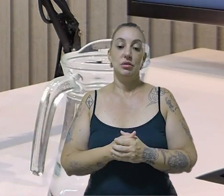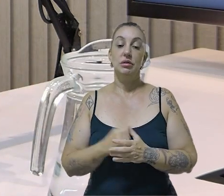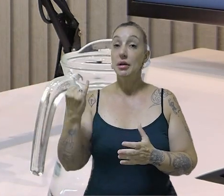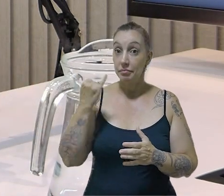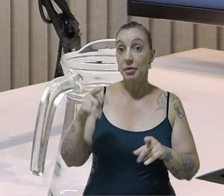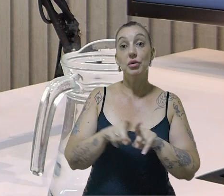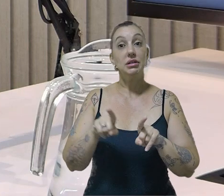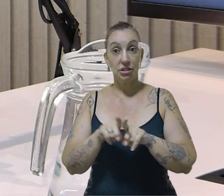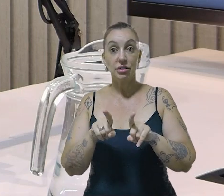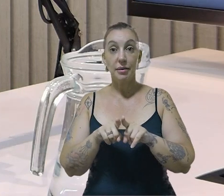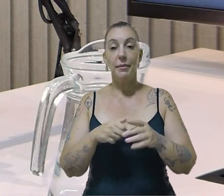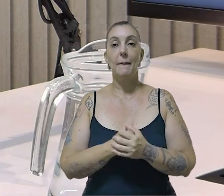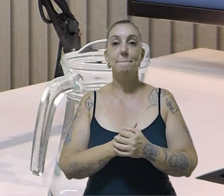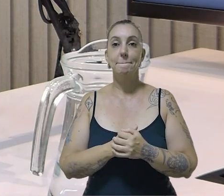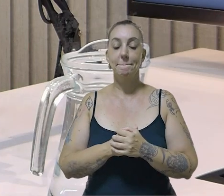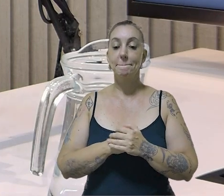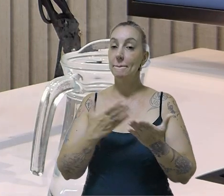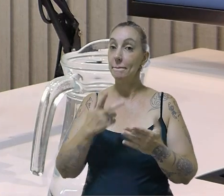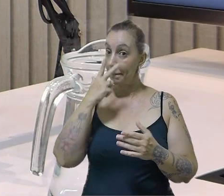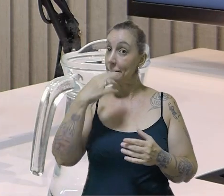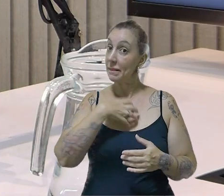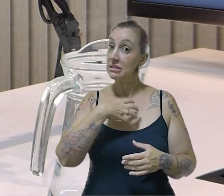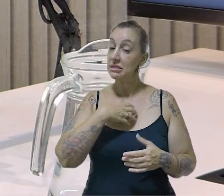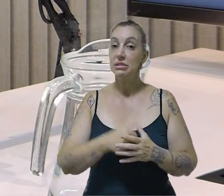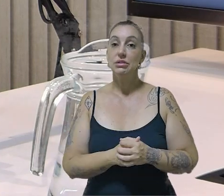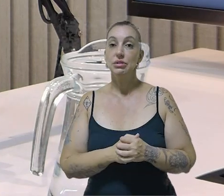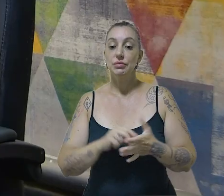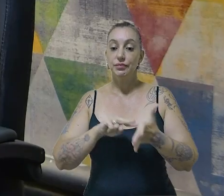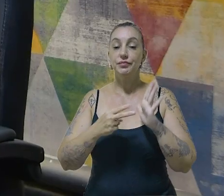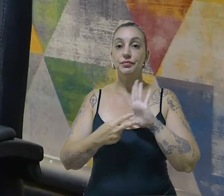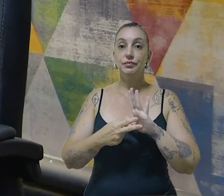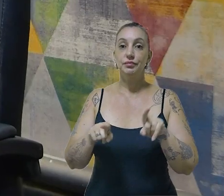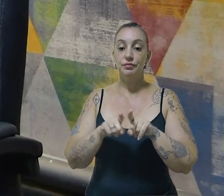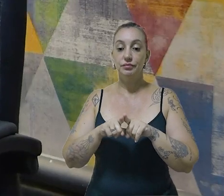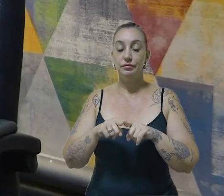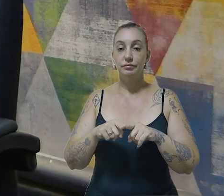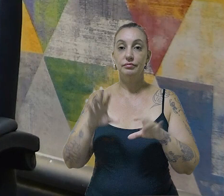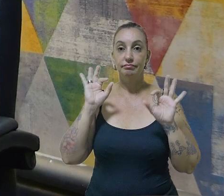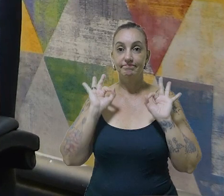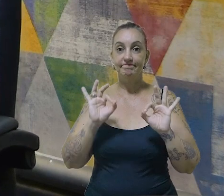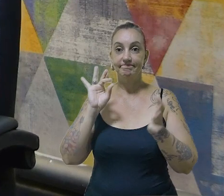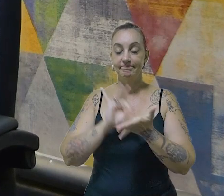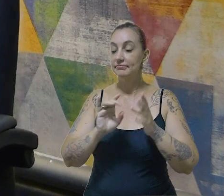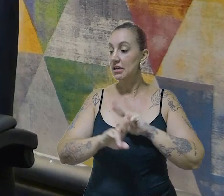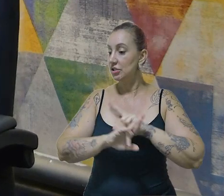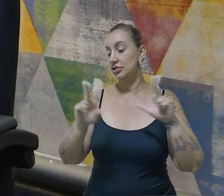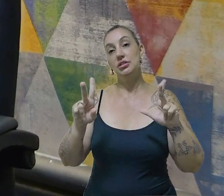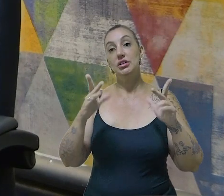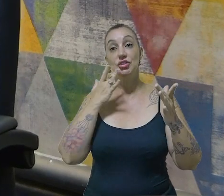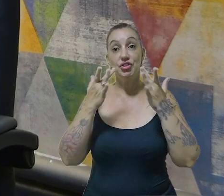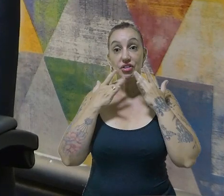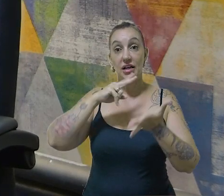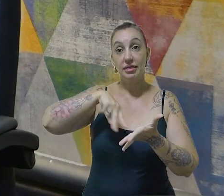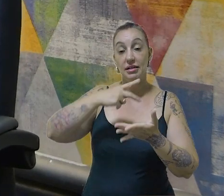importante também sabe tá E pelo menos é o que eu sinto assim mas faz muito sentido porque acho que essa realmente é a diferença entre